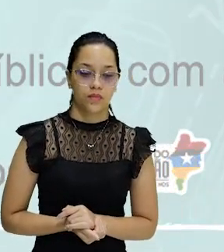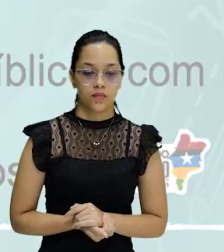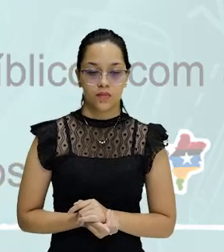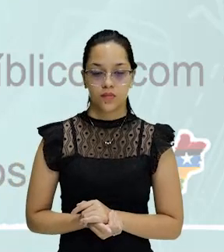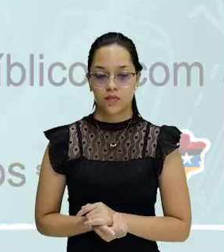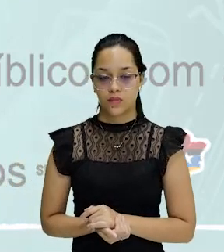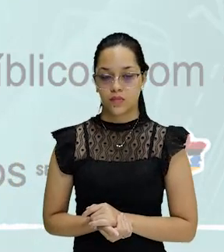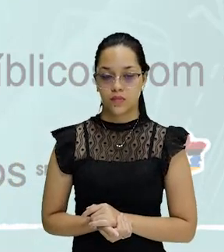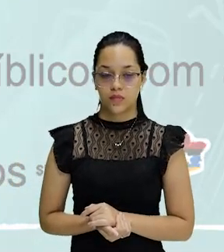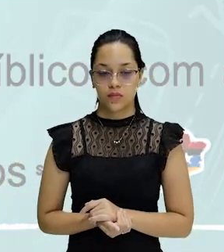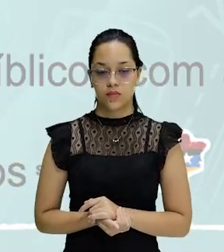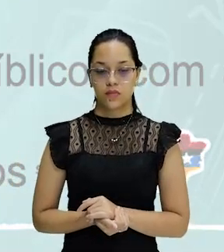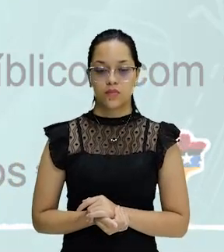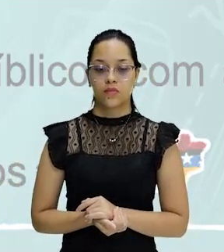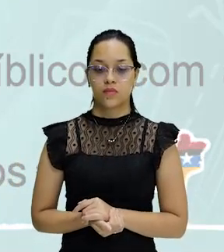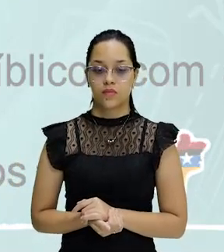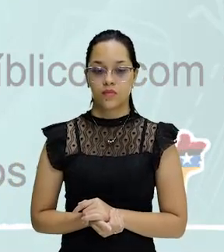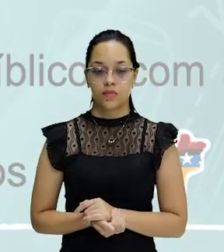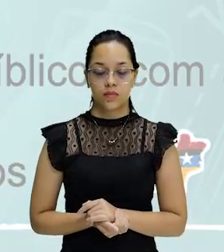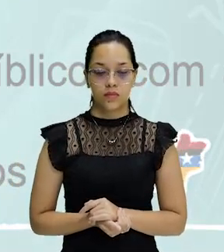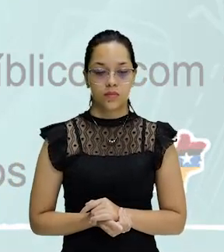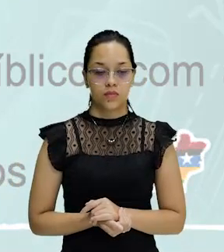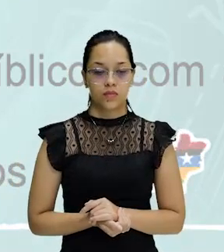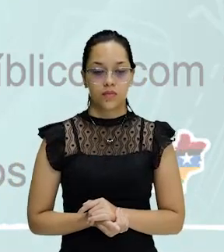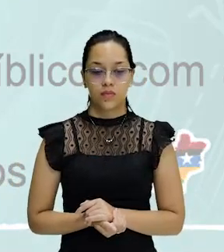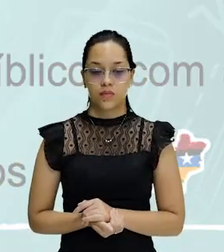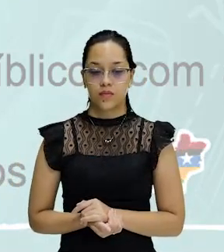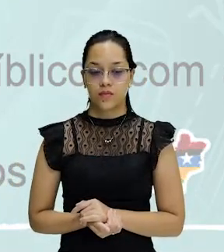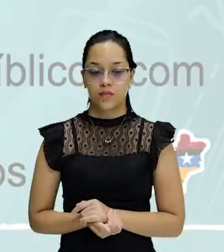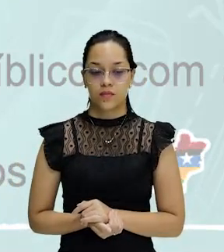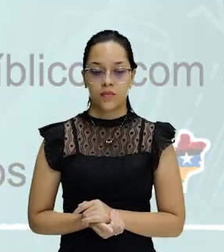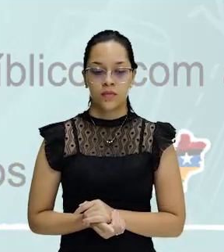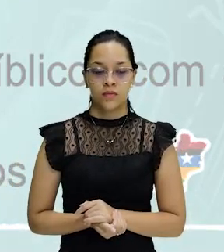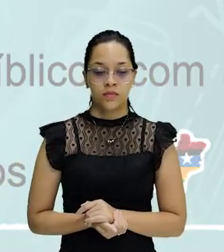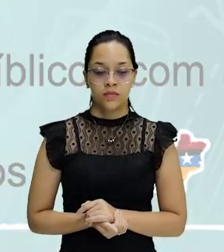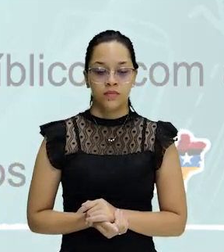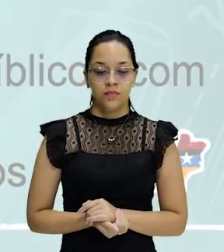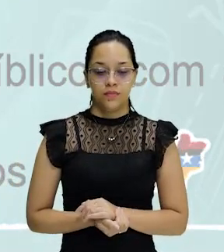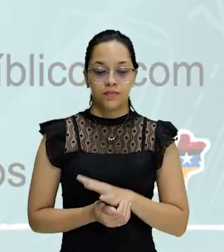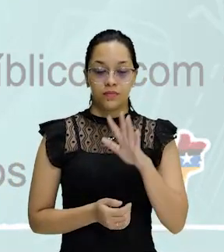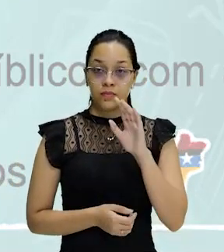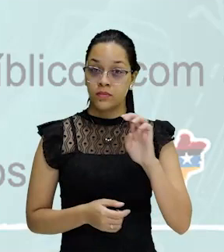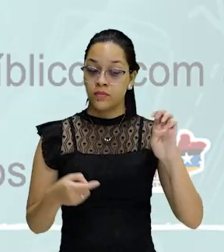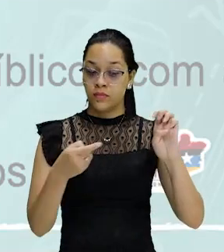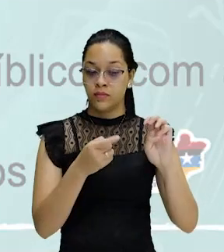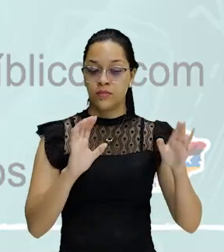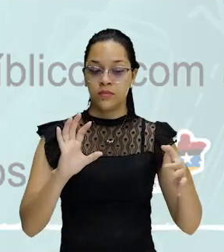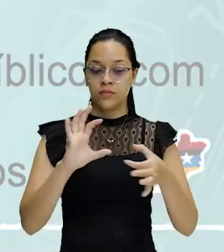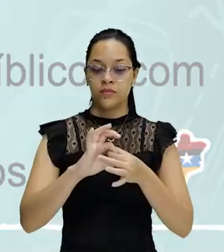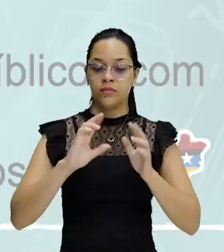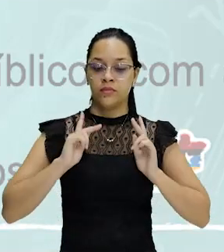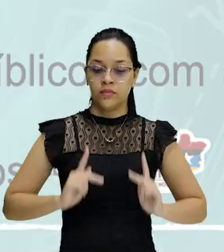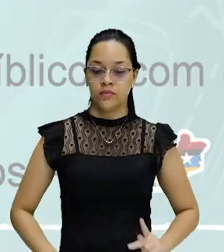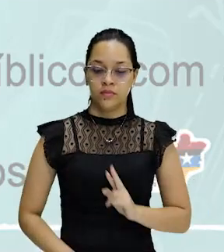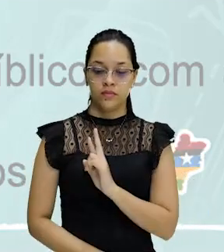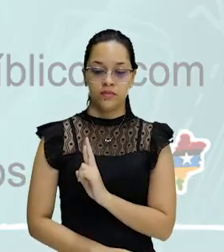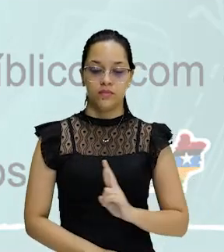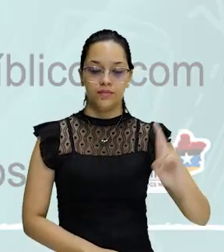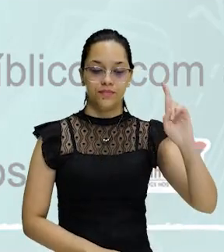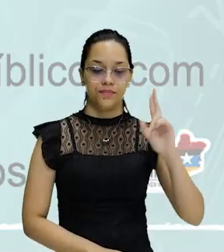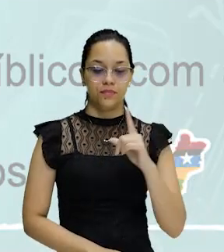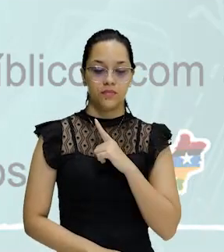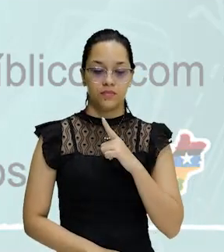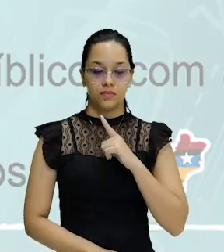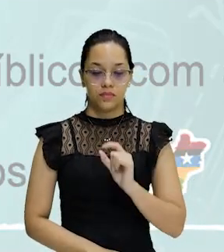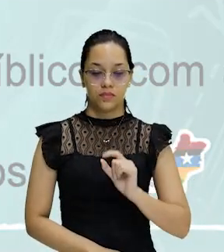sobre Antônio revelam o quê? Revelam a ligação entre comportamentos religiosos